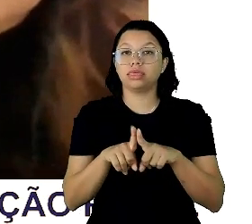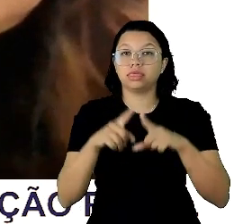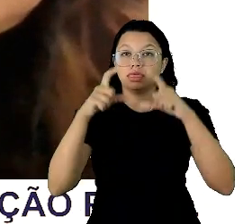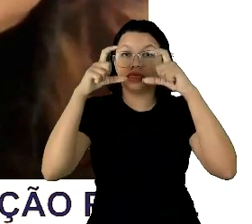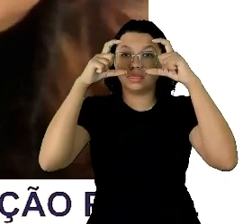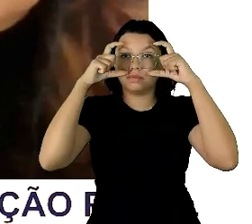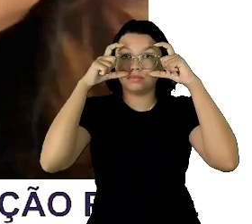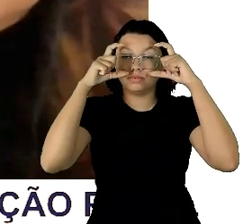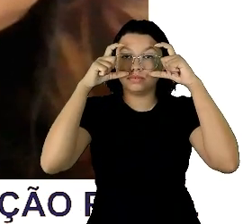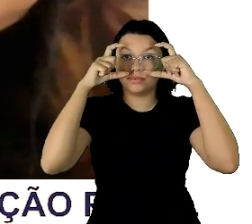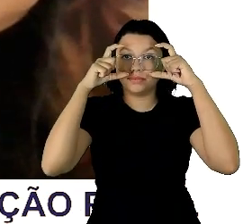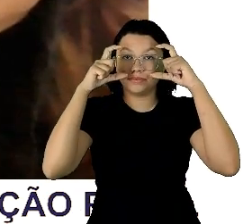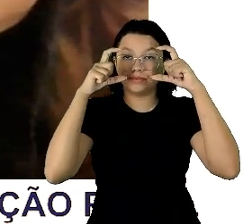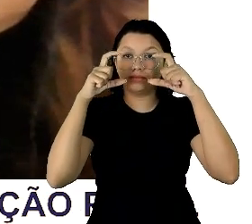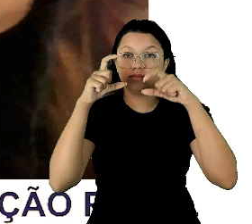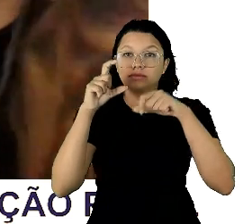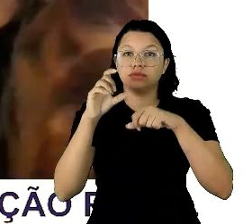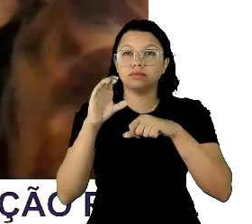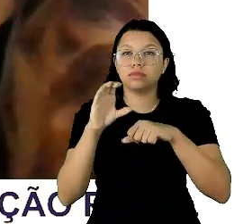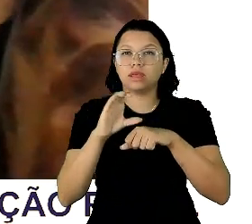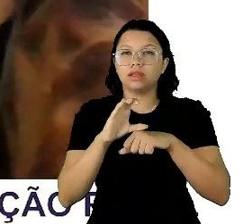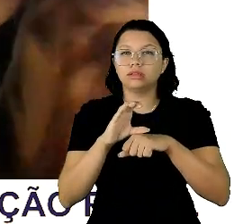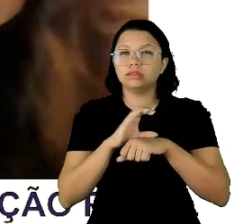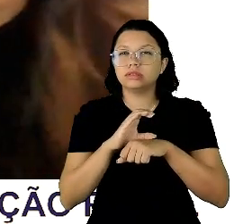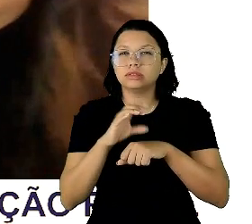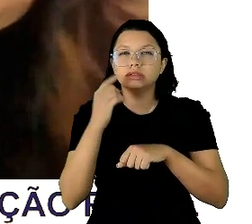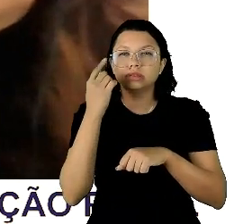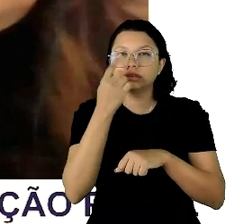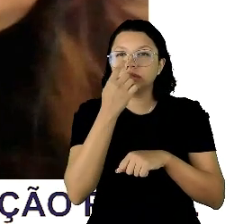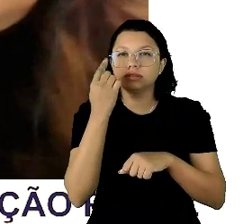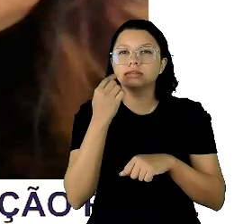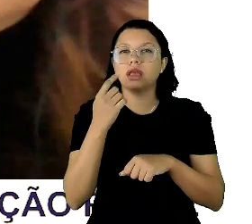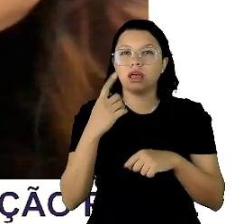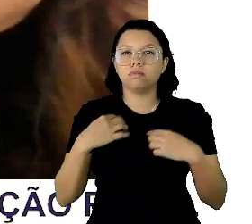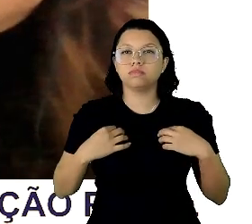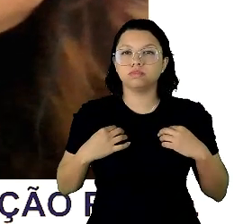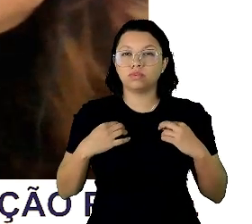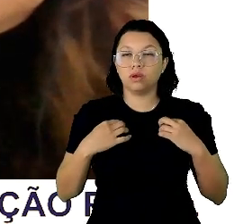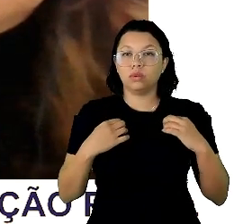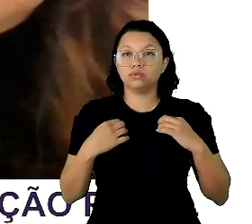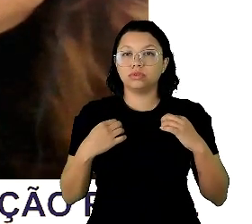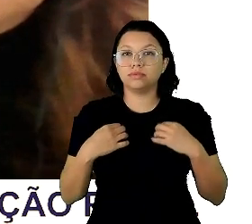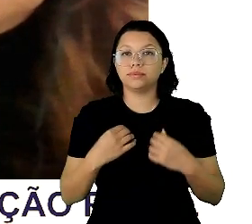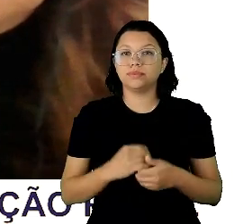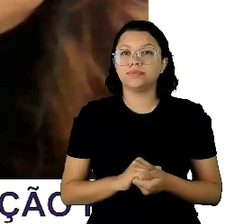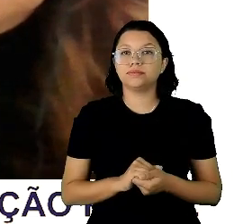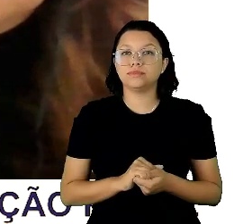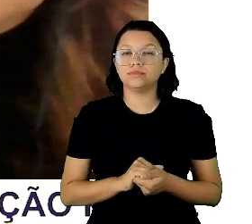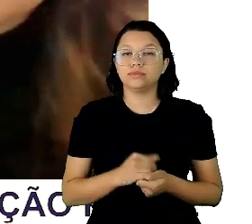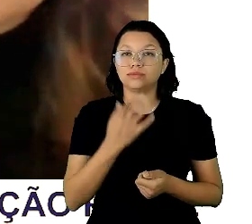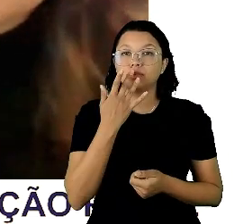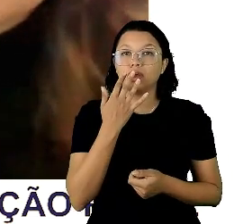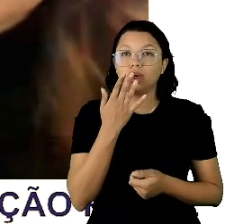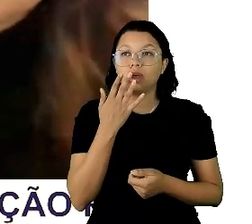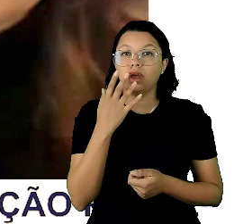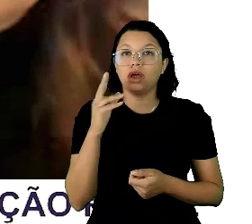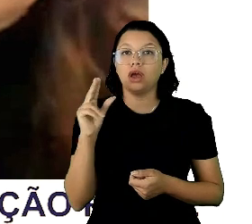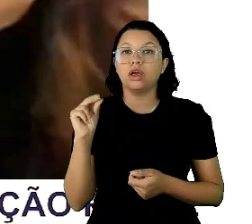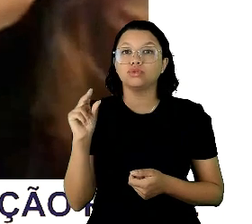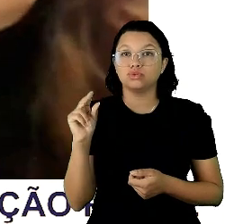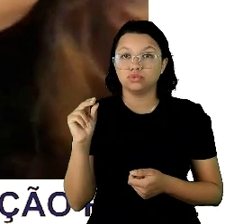aro cinza, e estou trajando uma blusa de cor azul